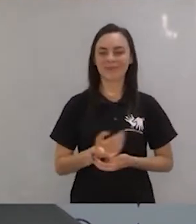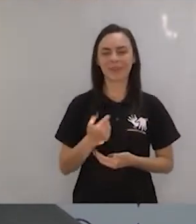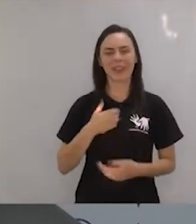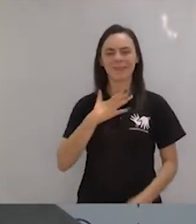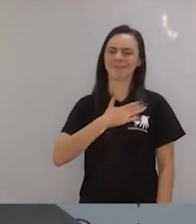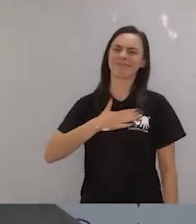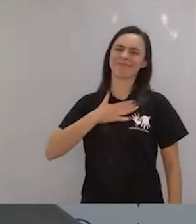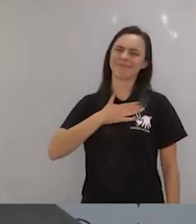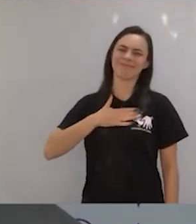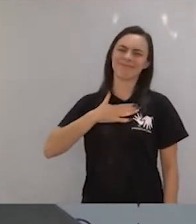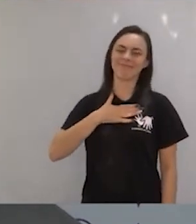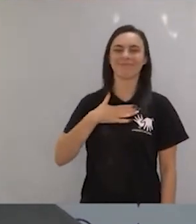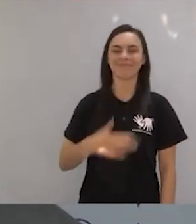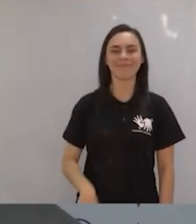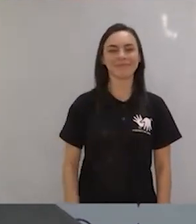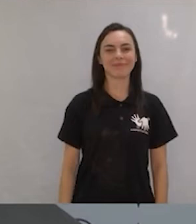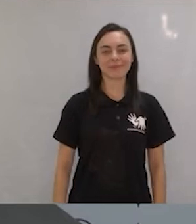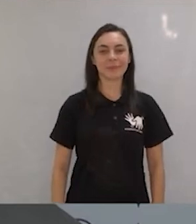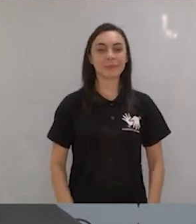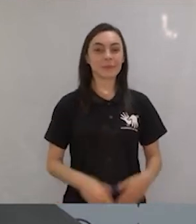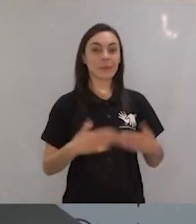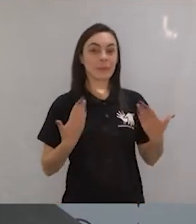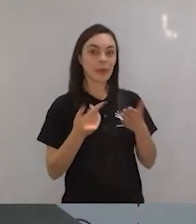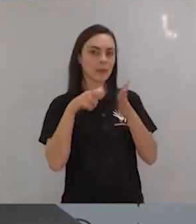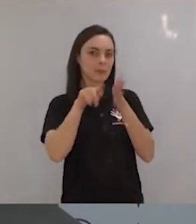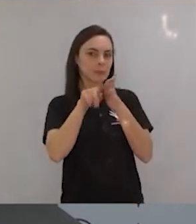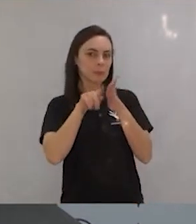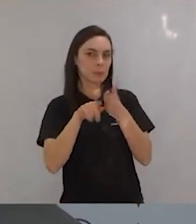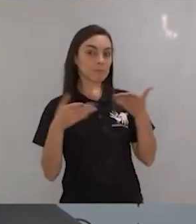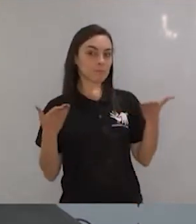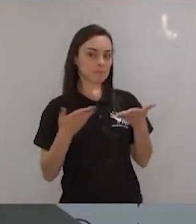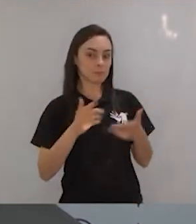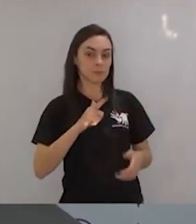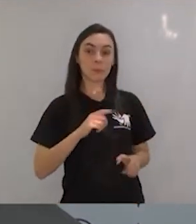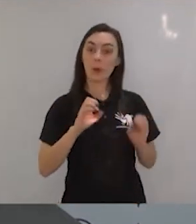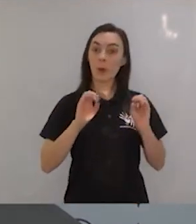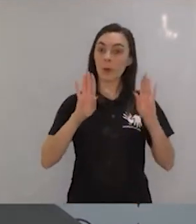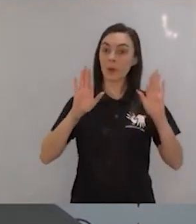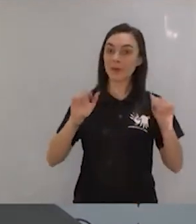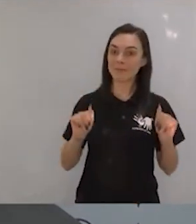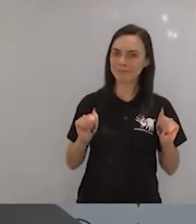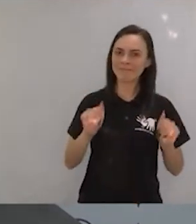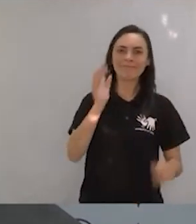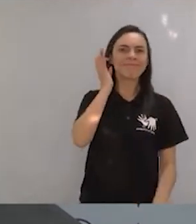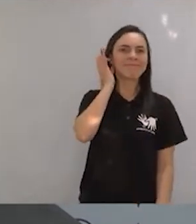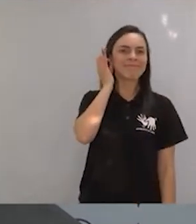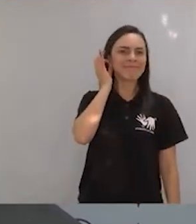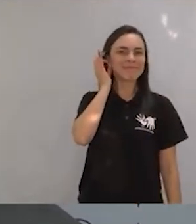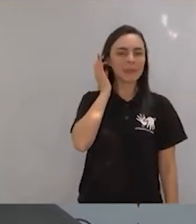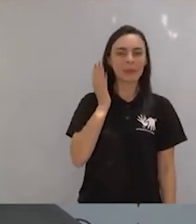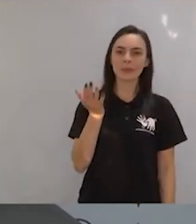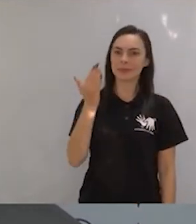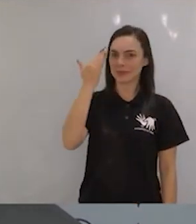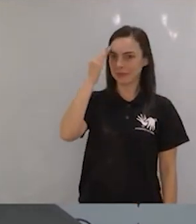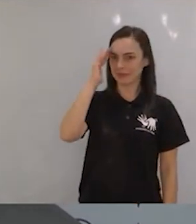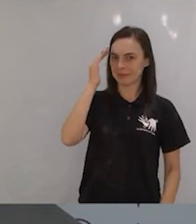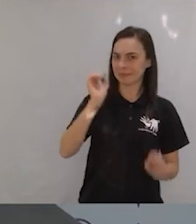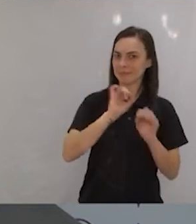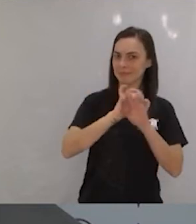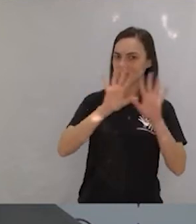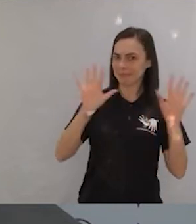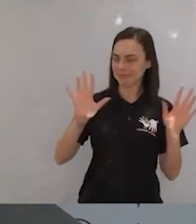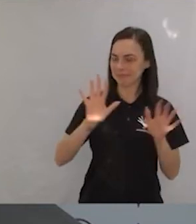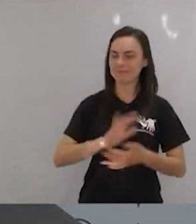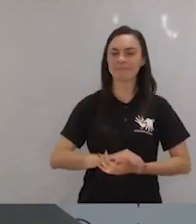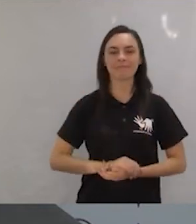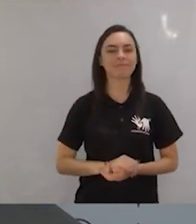Feliz. É um prazer. Então vamos lá, professora, temos um quiz hoje. Oba, isso é ótimo, para ver se a gente entendeu o texto,